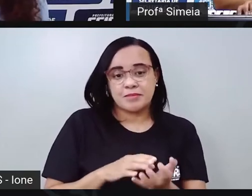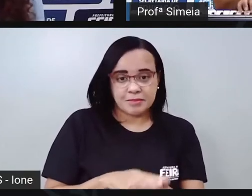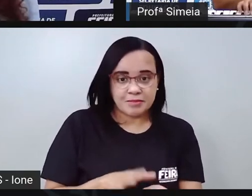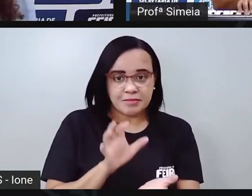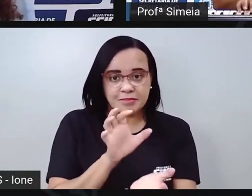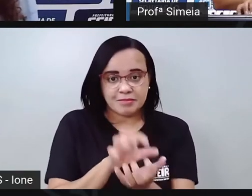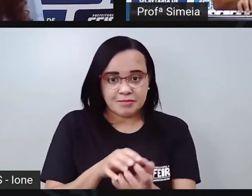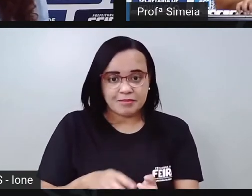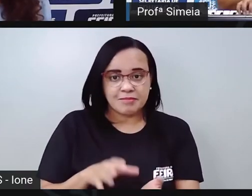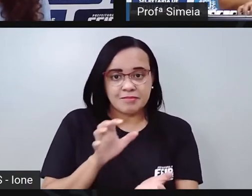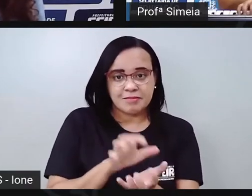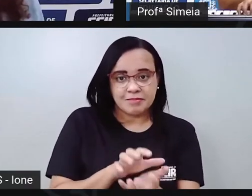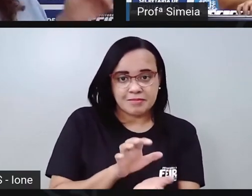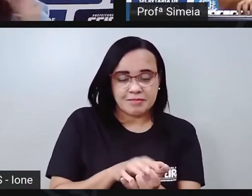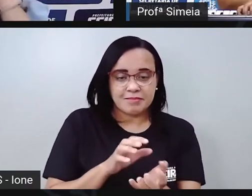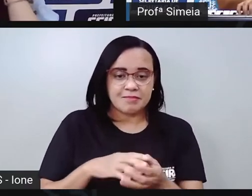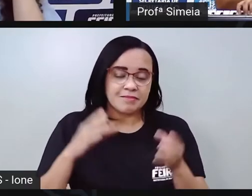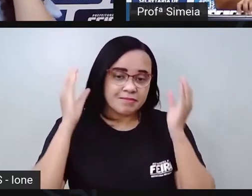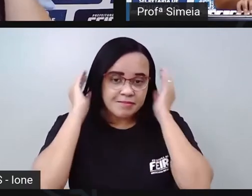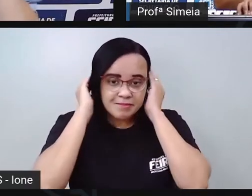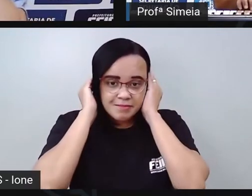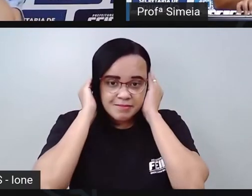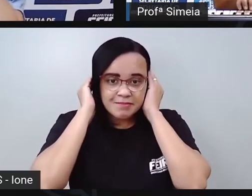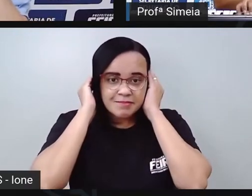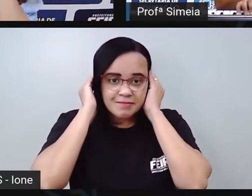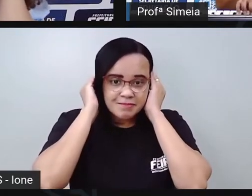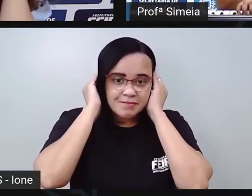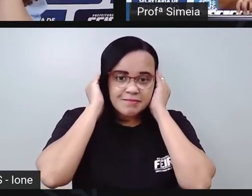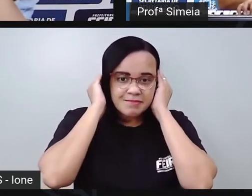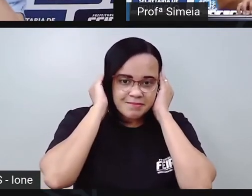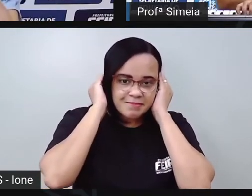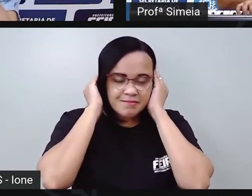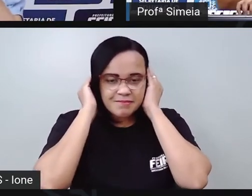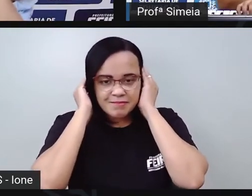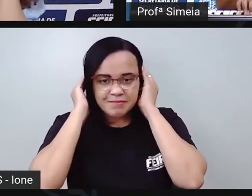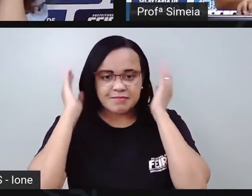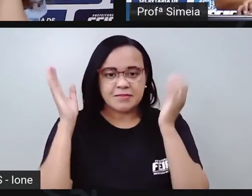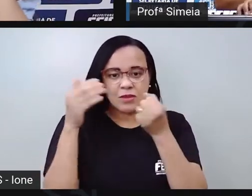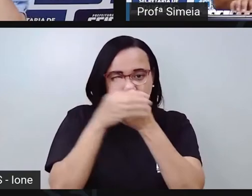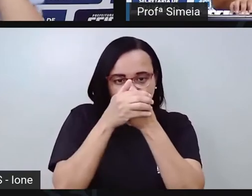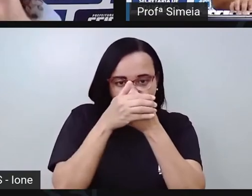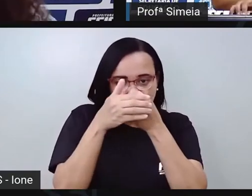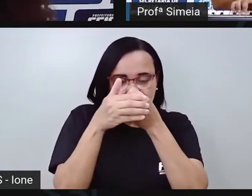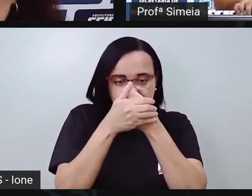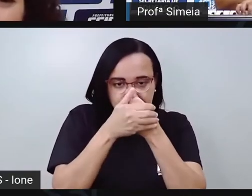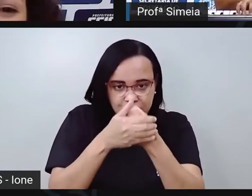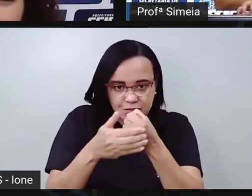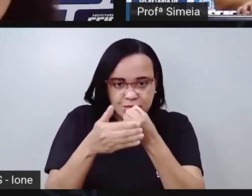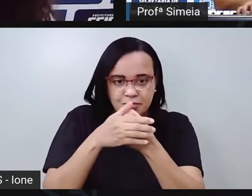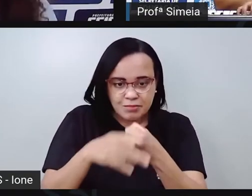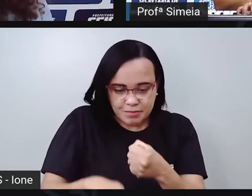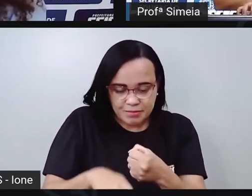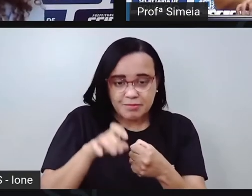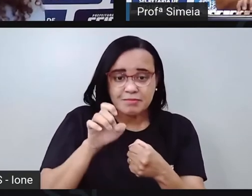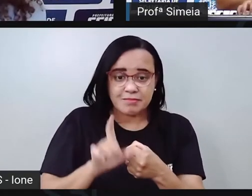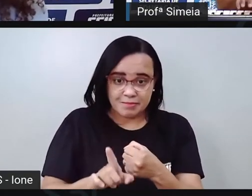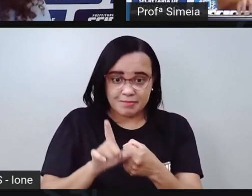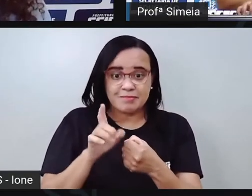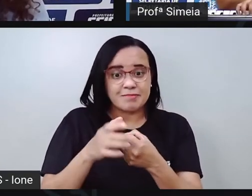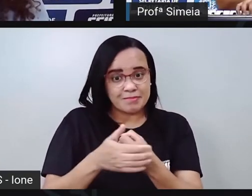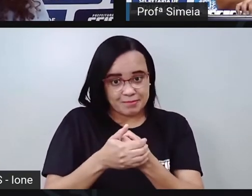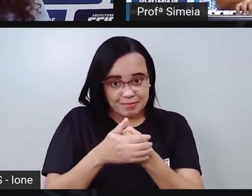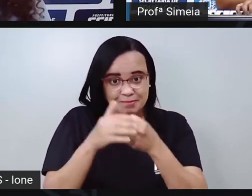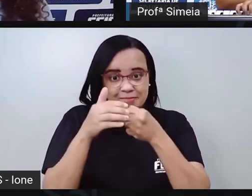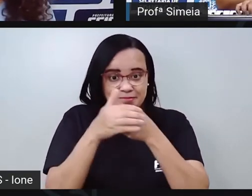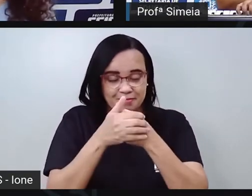esconde as suas orelhas e não só querer é uma pessoa do dedão do pé